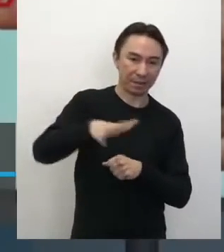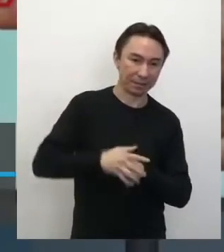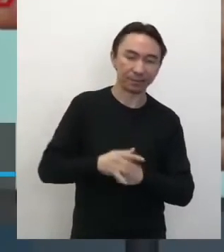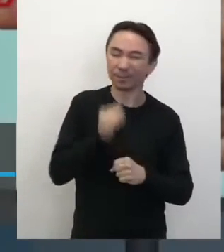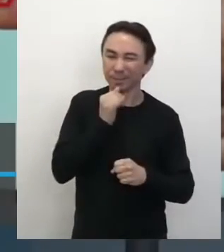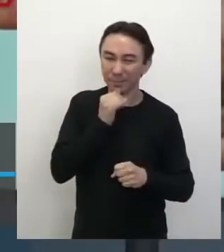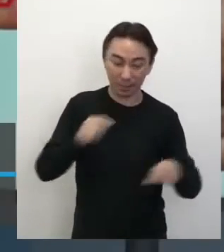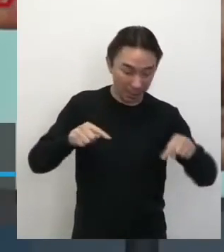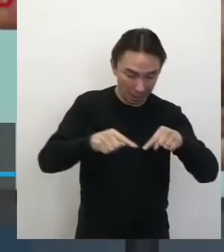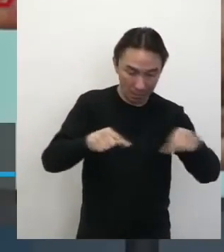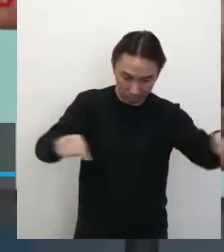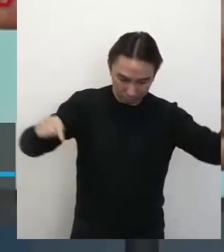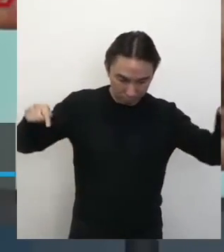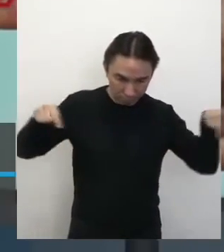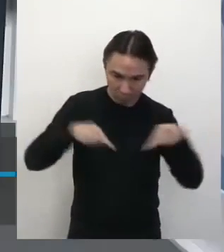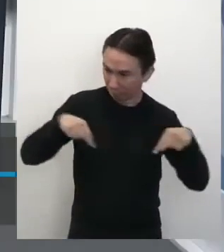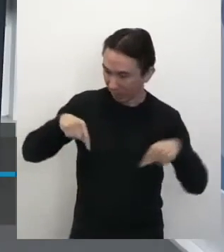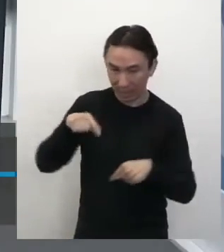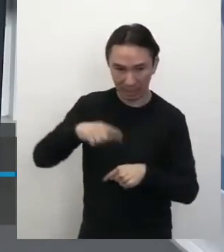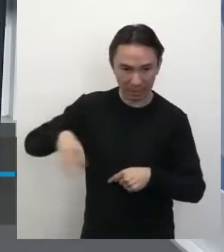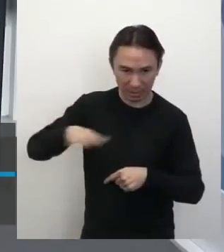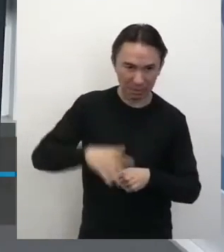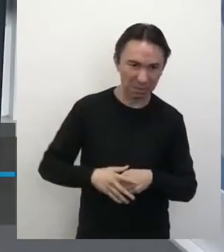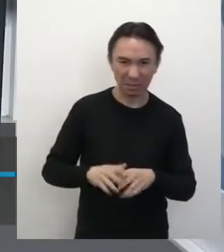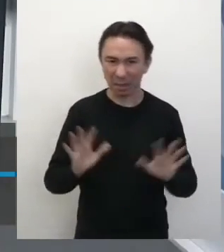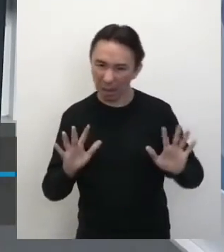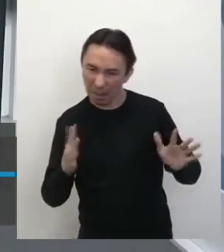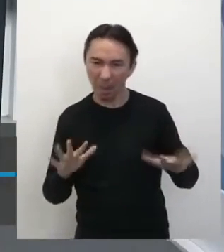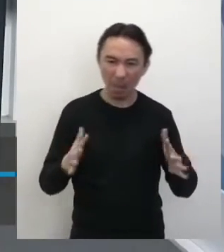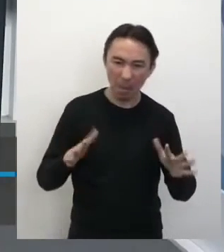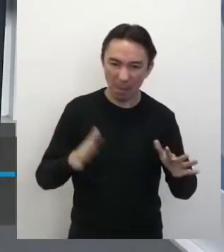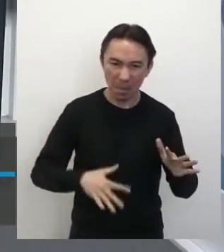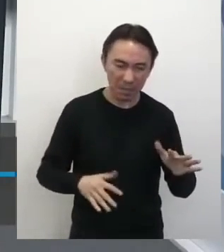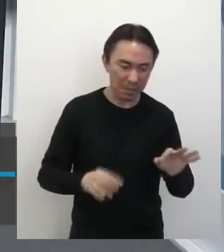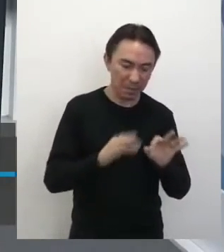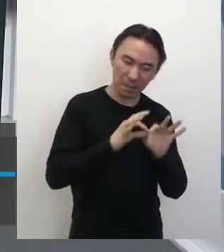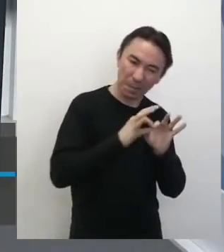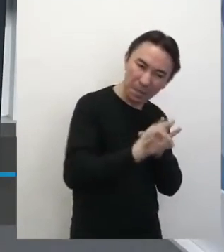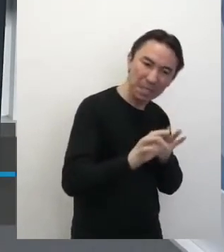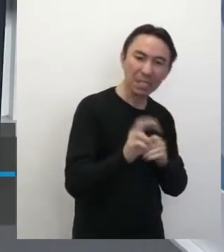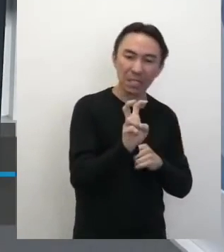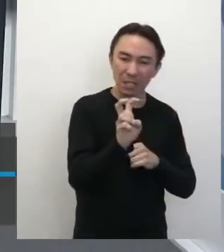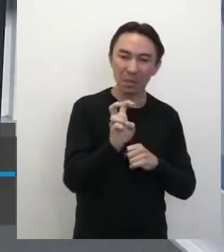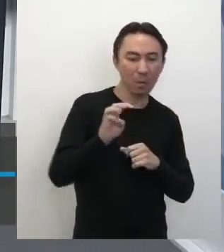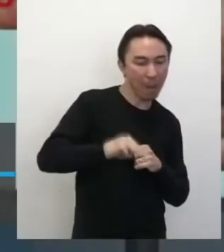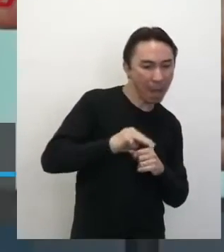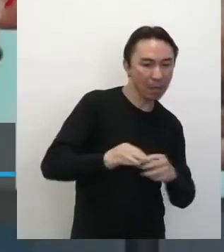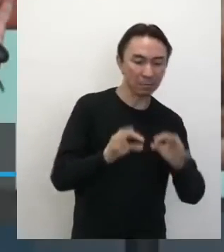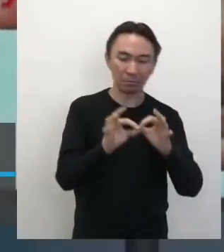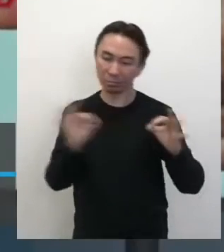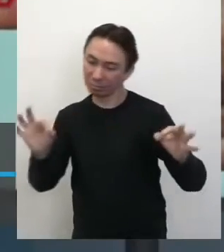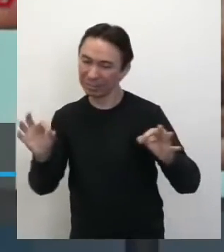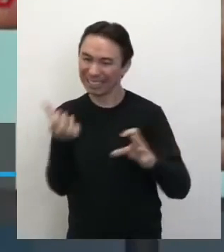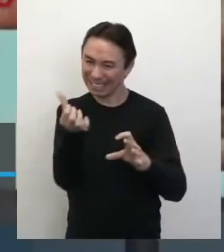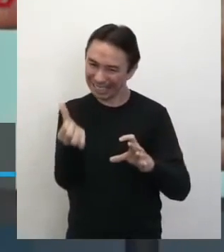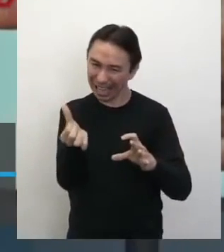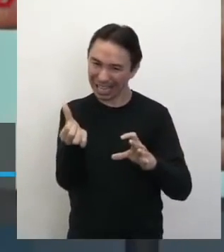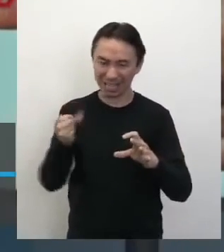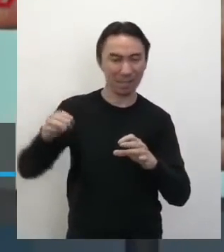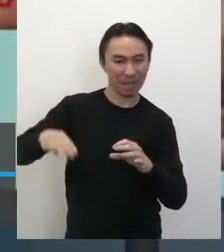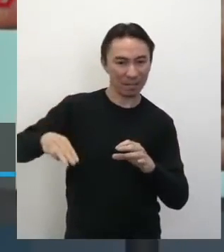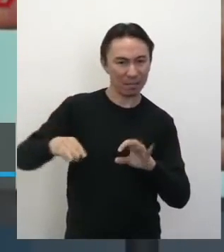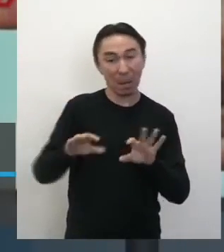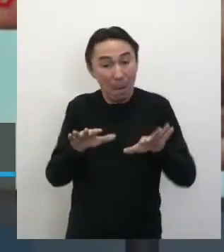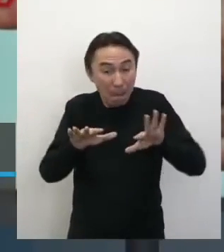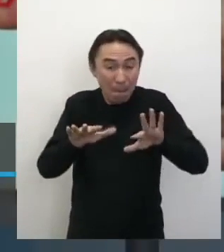aproximação, né? Então aqui nós temos ali 5 metros por 6, aqui deve ter 30 metros quadrados mais ou menos, tá? Estou